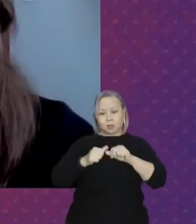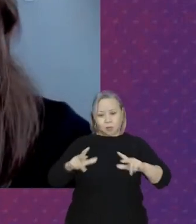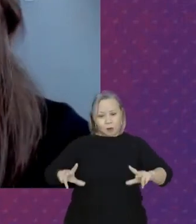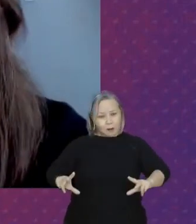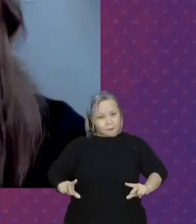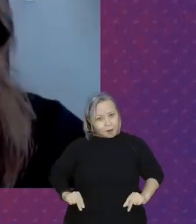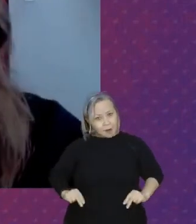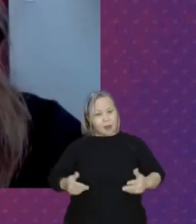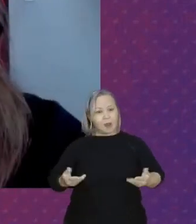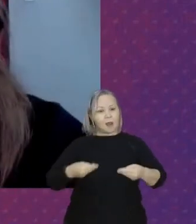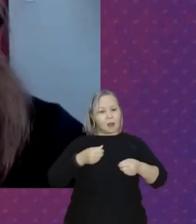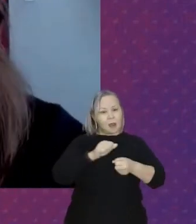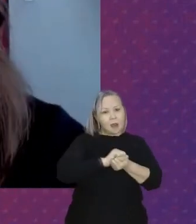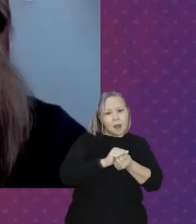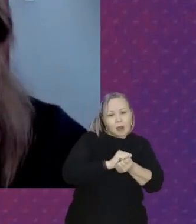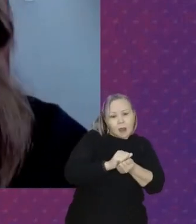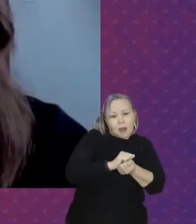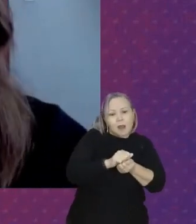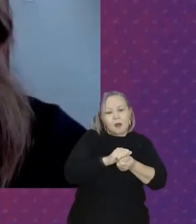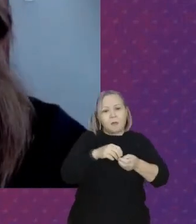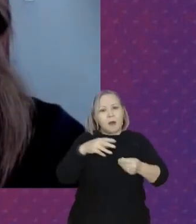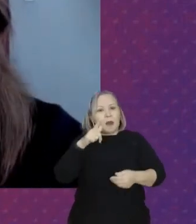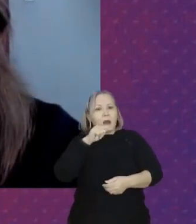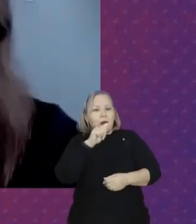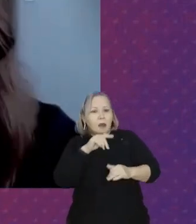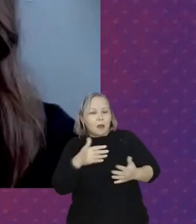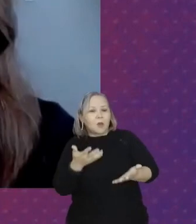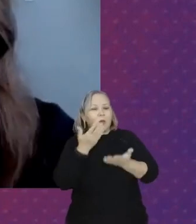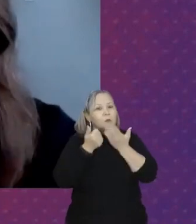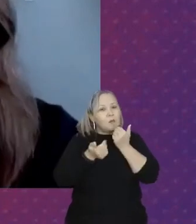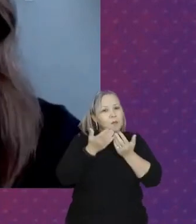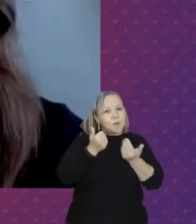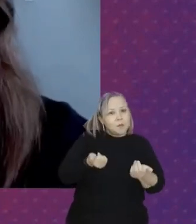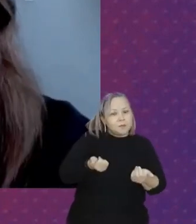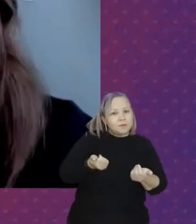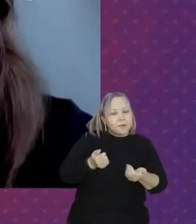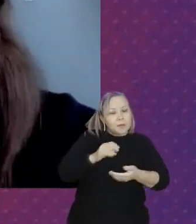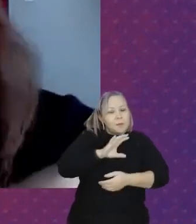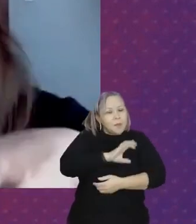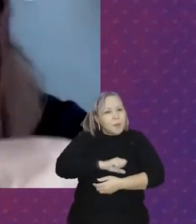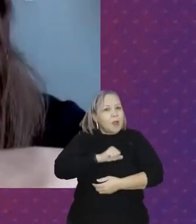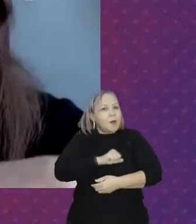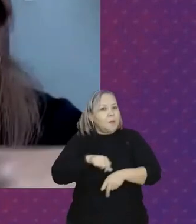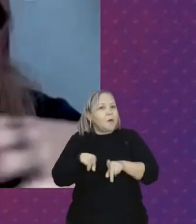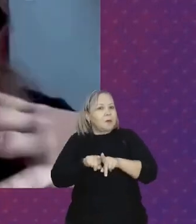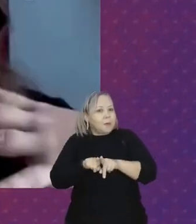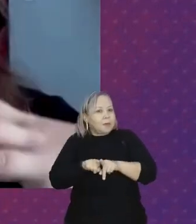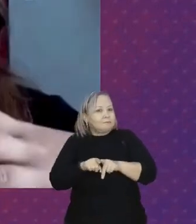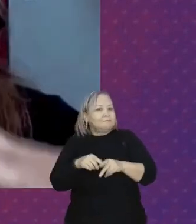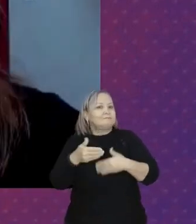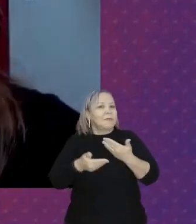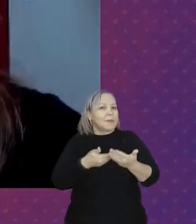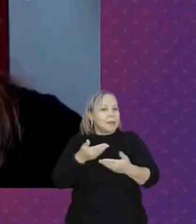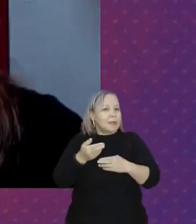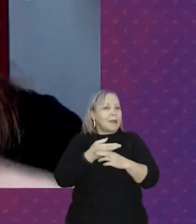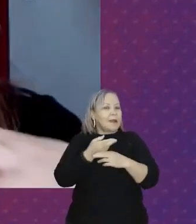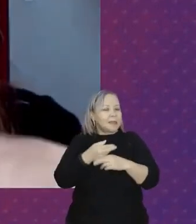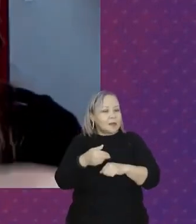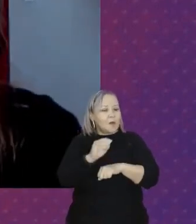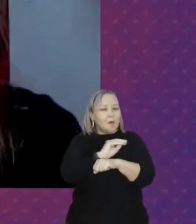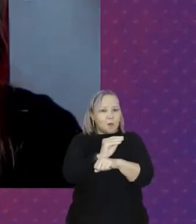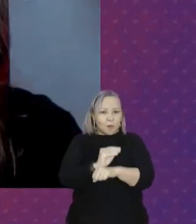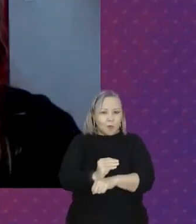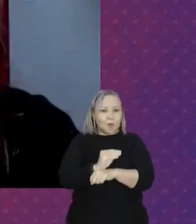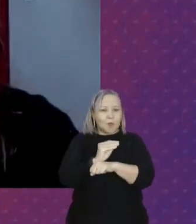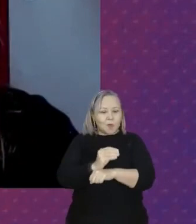fralda, dar banho, dar comida e também afeto. Isso tem a ver com cuidado direto, com o que